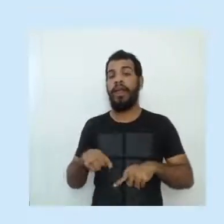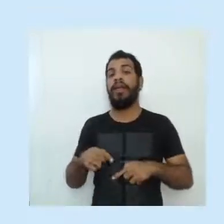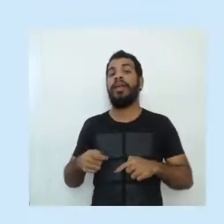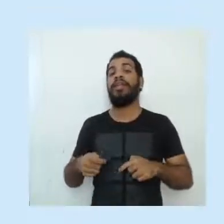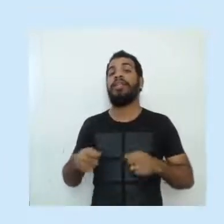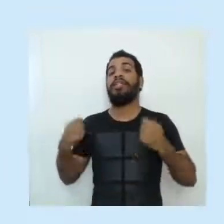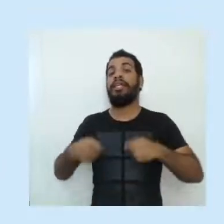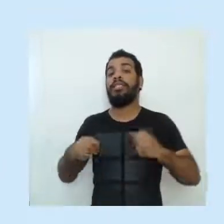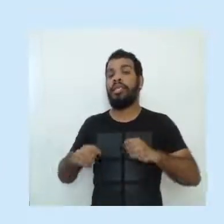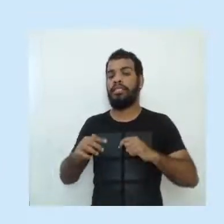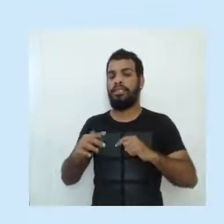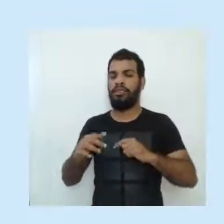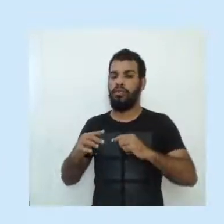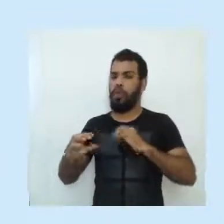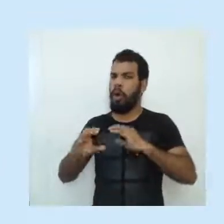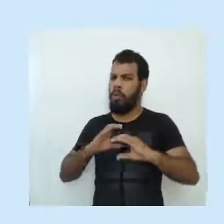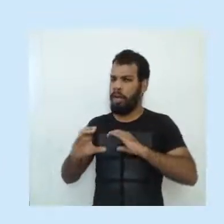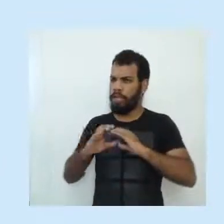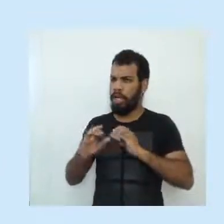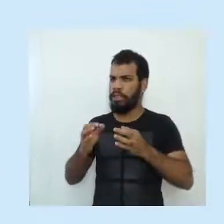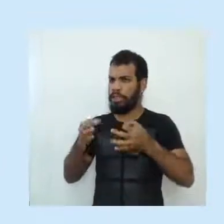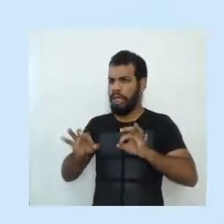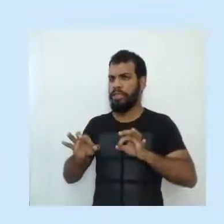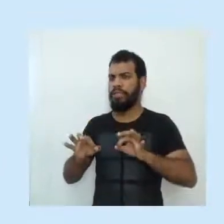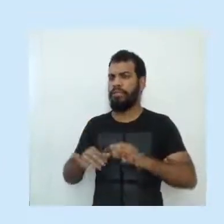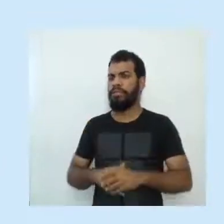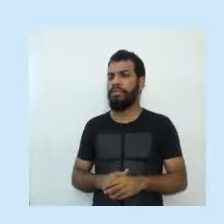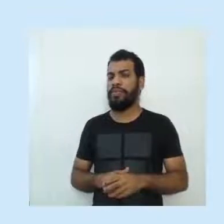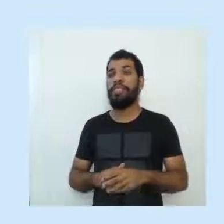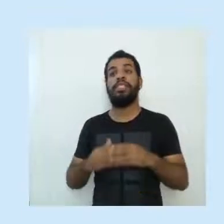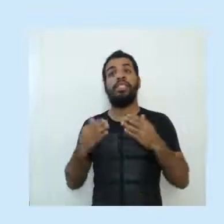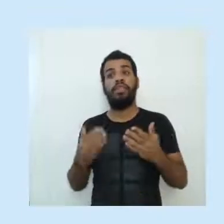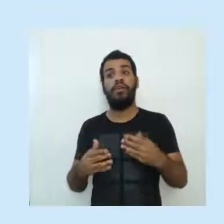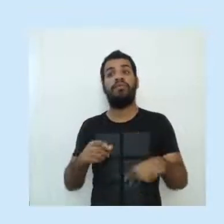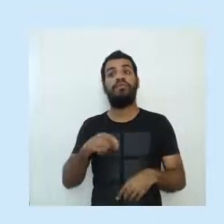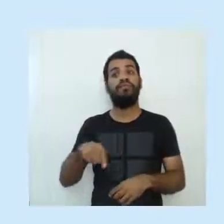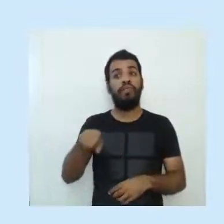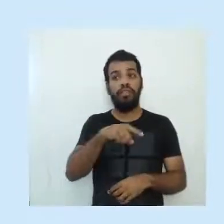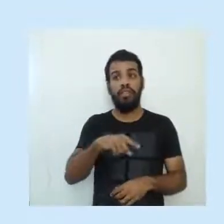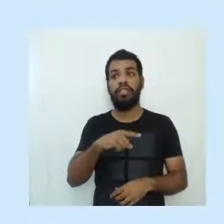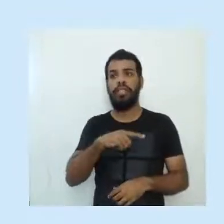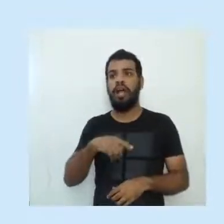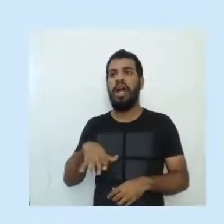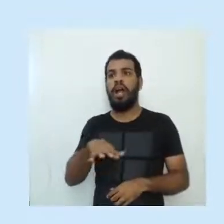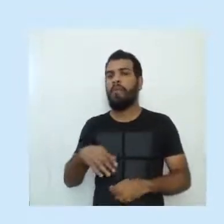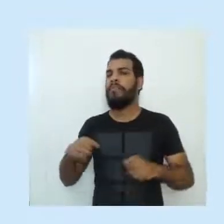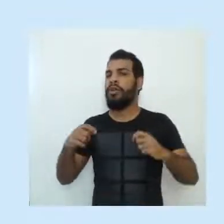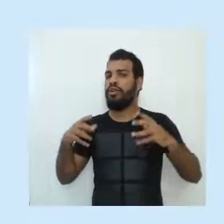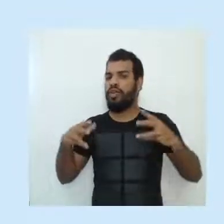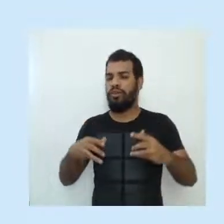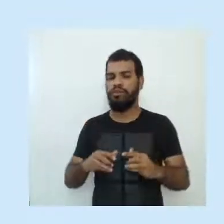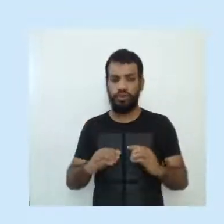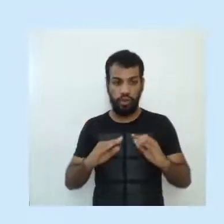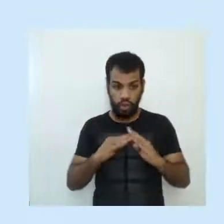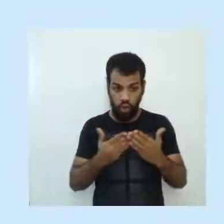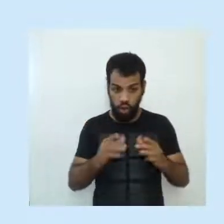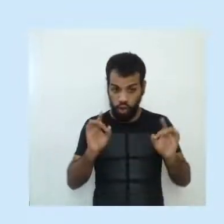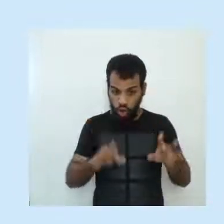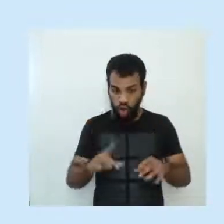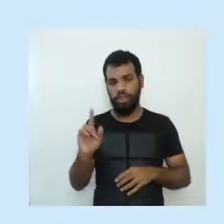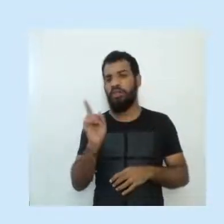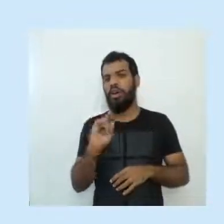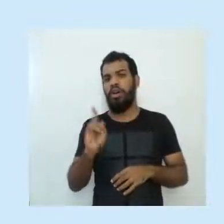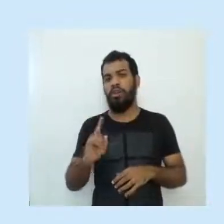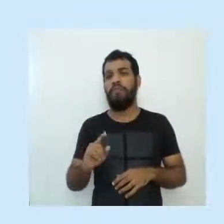uma comunicação adequada. E isso vai para todos os ambientes, não apenas o escolar, né, o